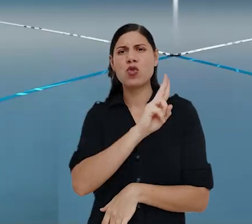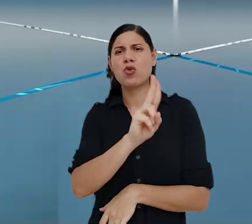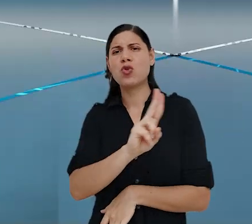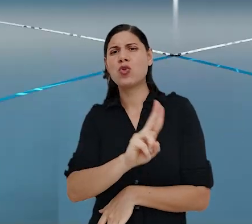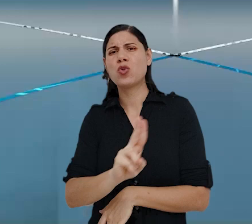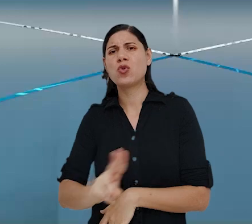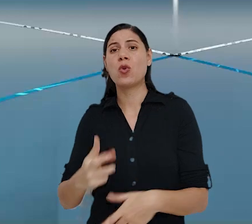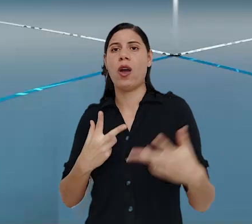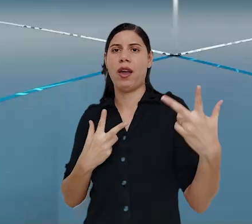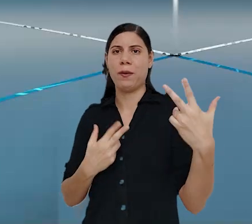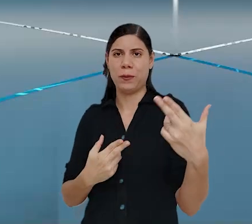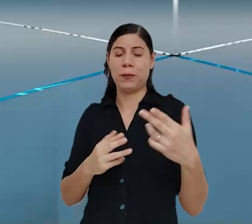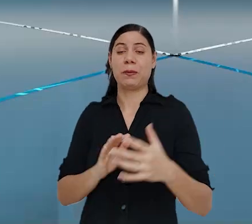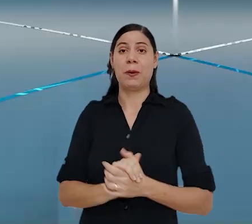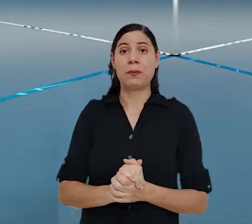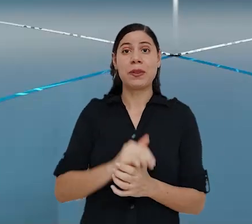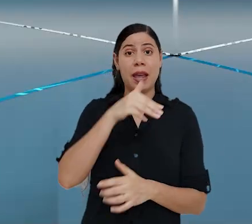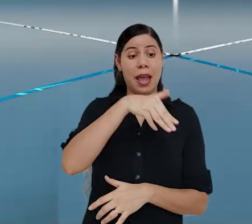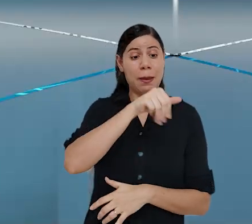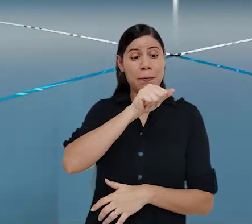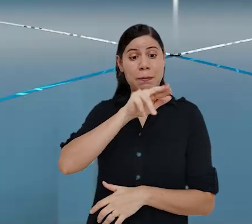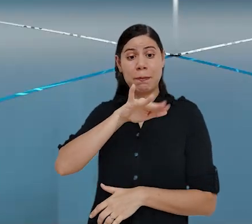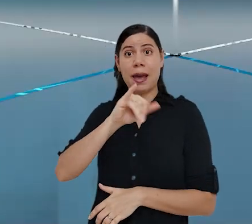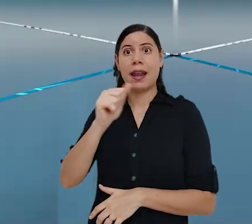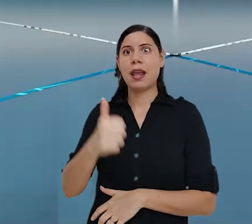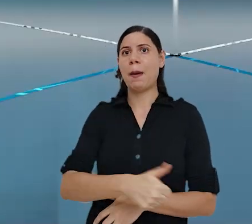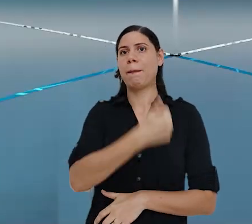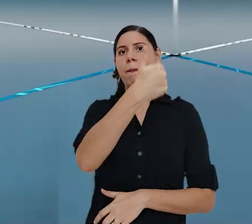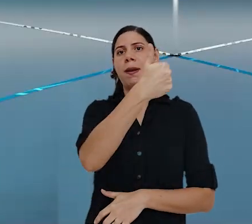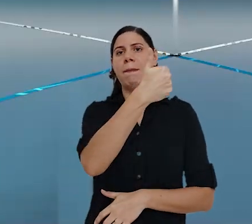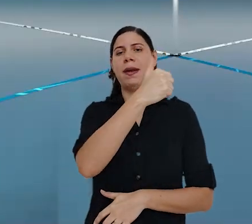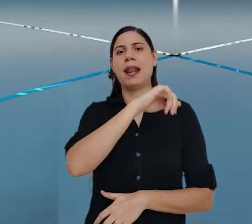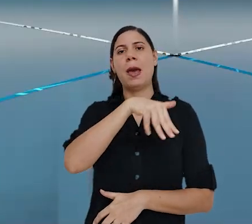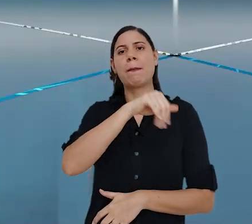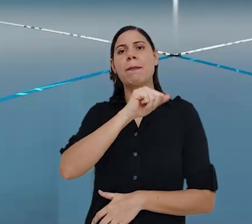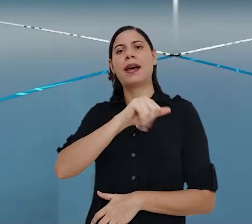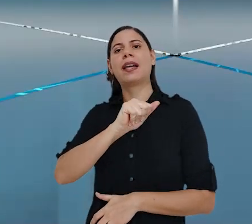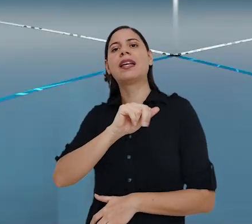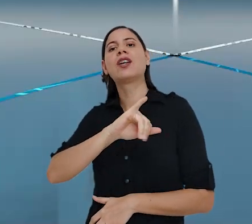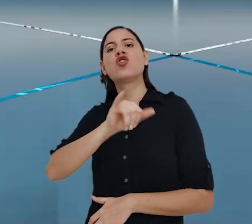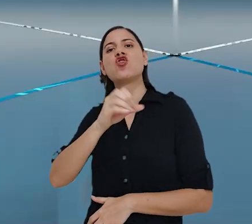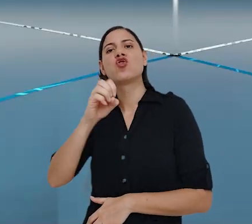que têm o mesmo nome. Maria José da Silva é a campeã. São